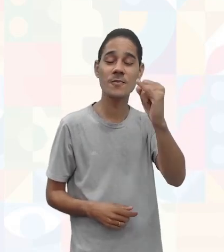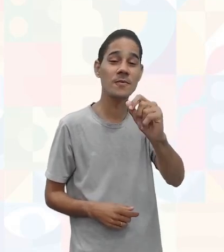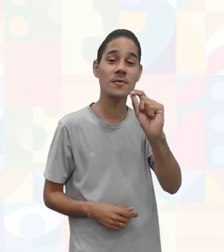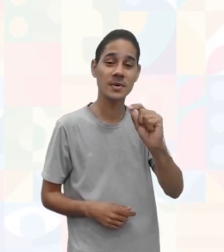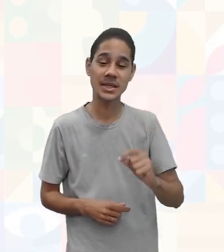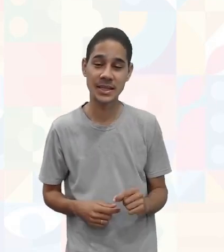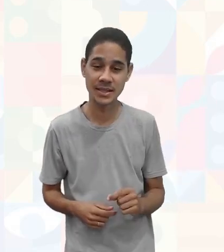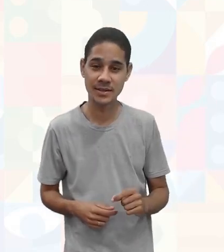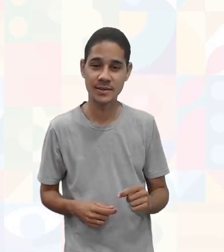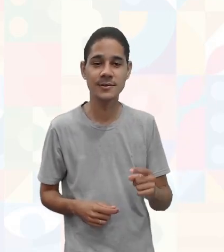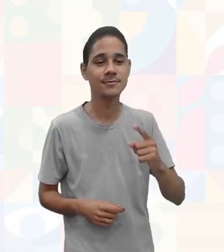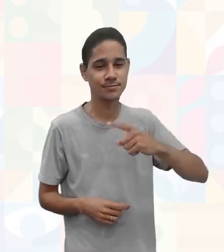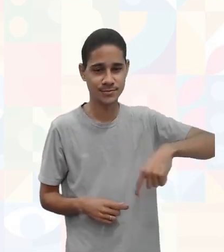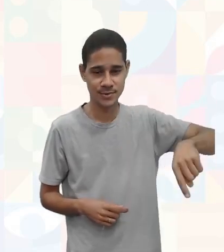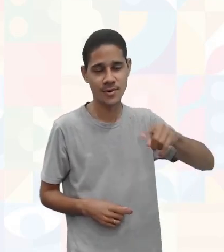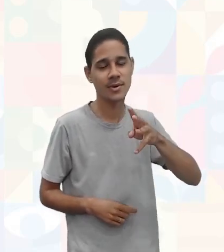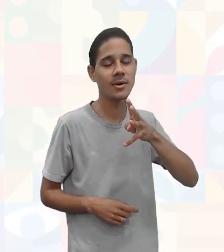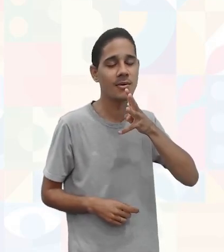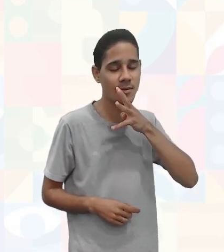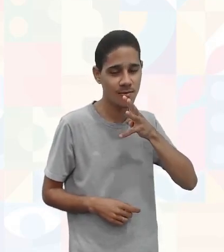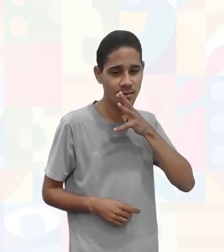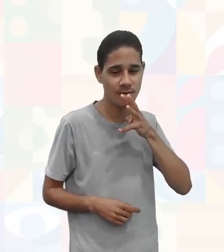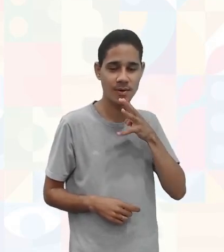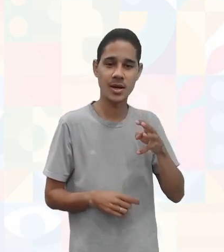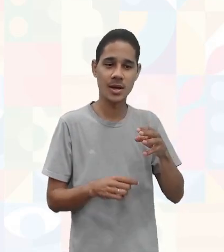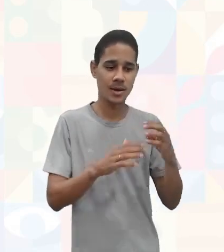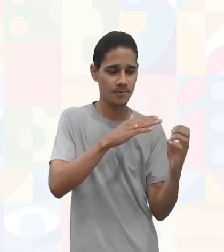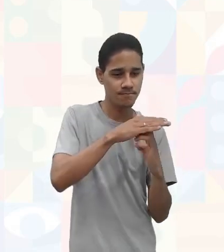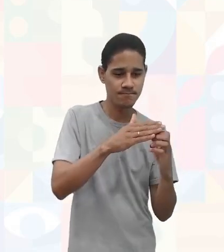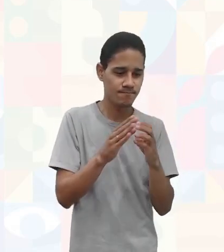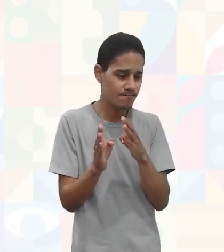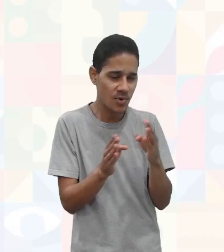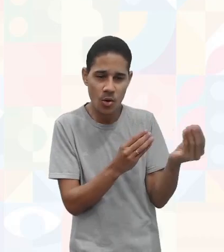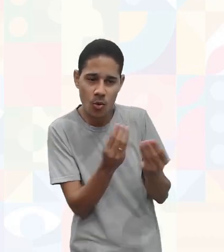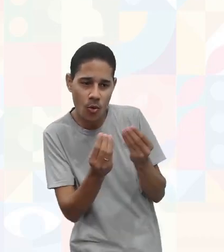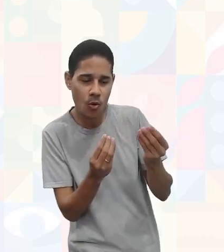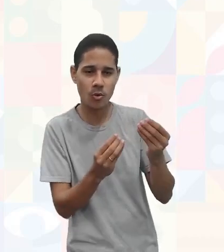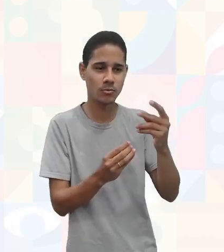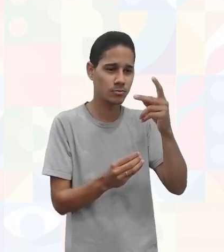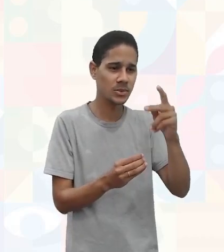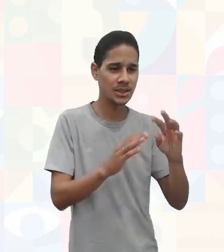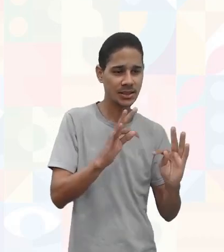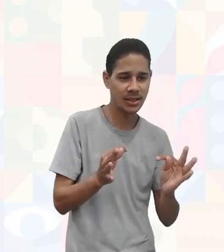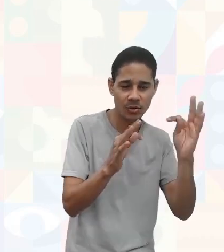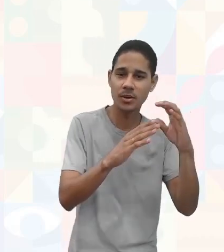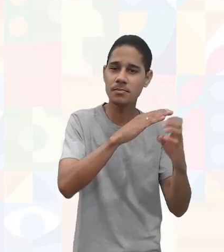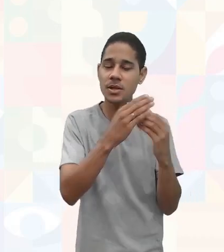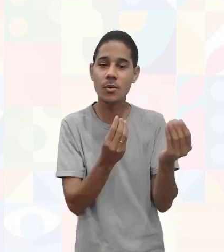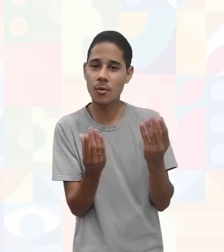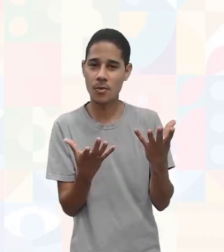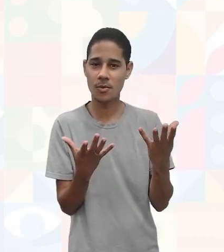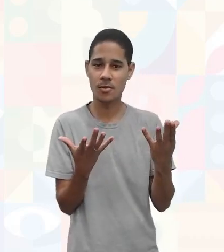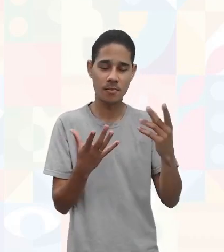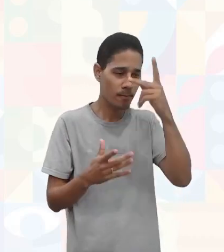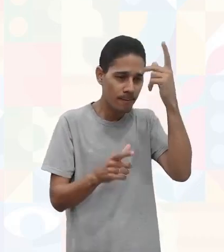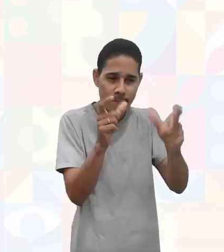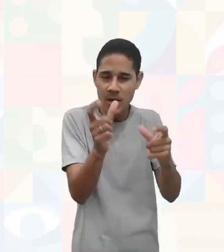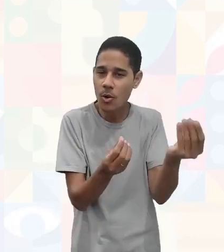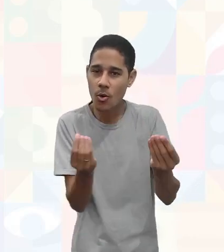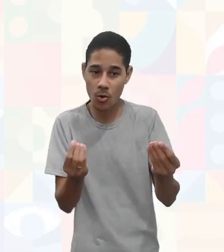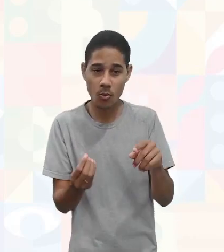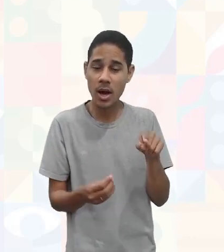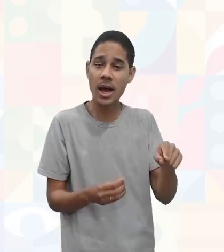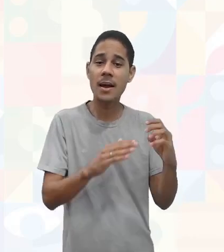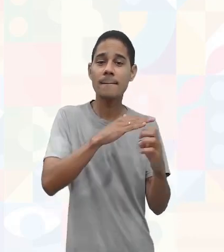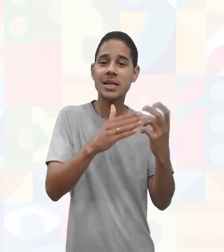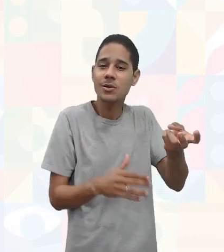indispensável que a gente conheça as dimensões organizacional, humana e tecnológica da empresa. O que é que a empresa tem, qual é a cultura da empresa e